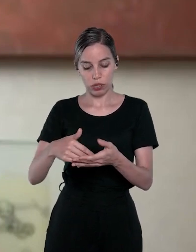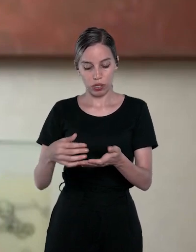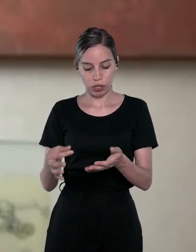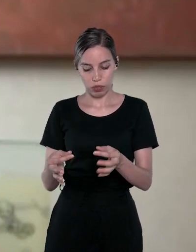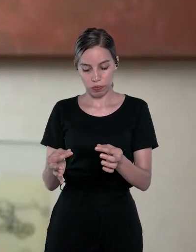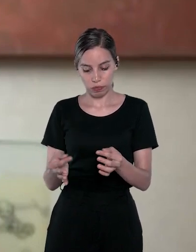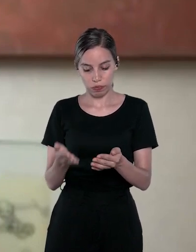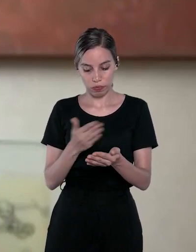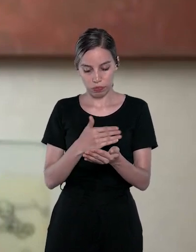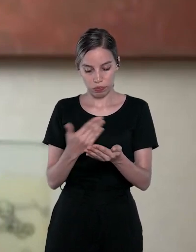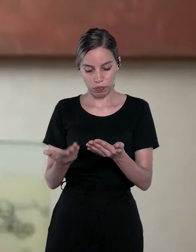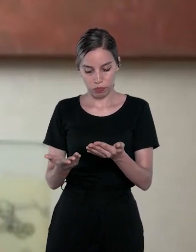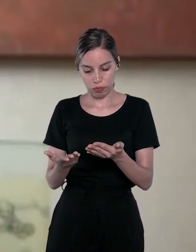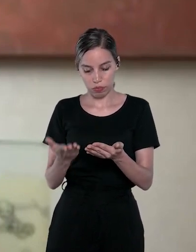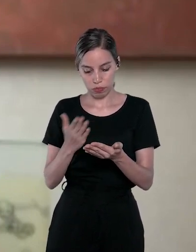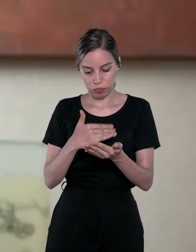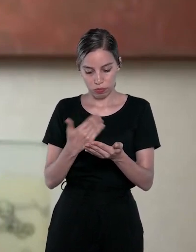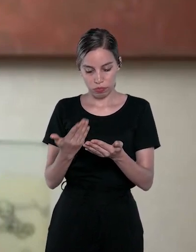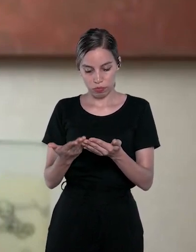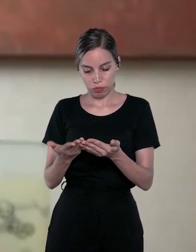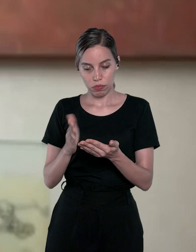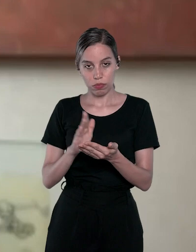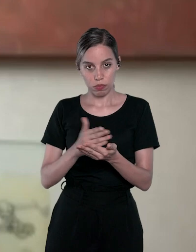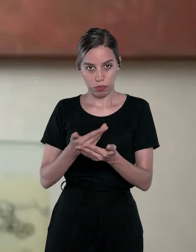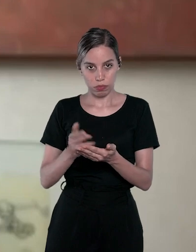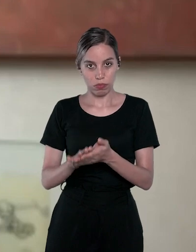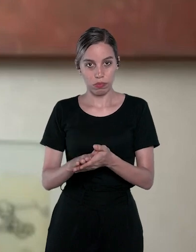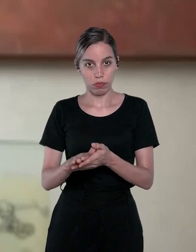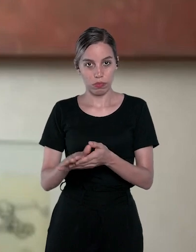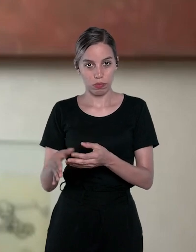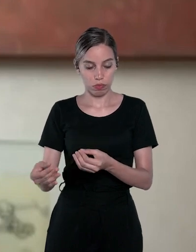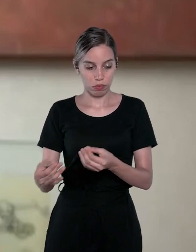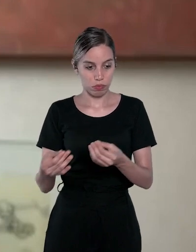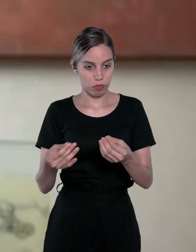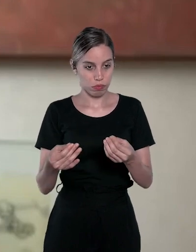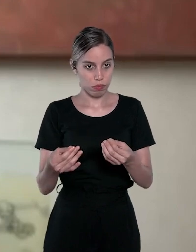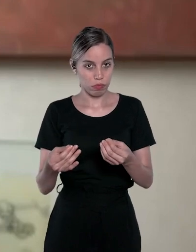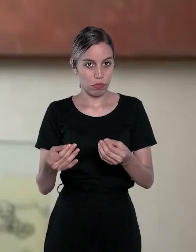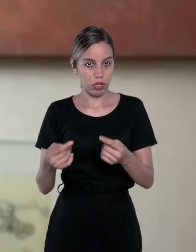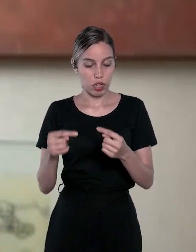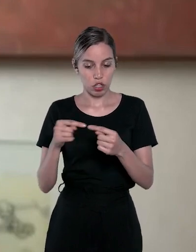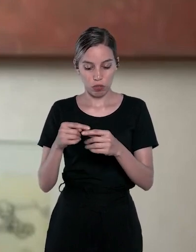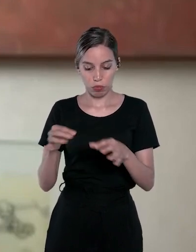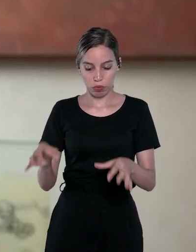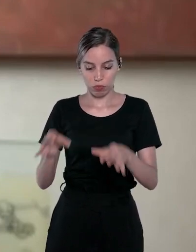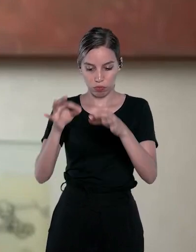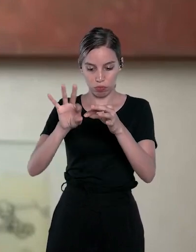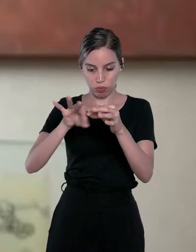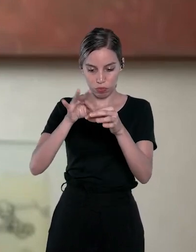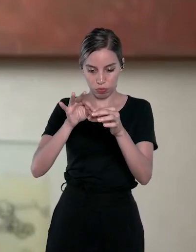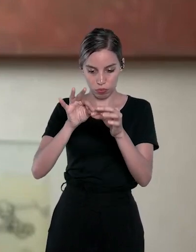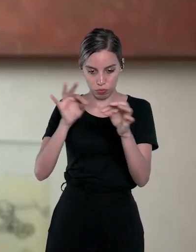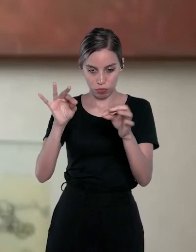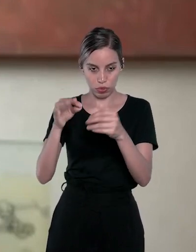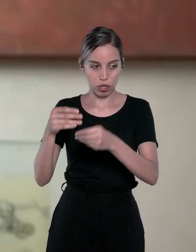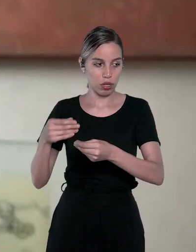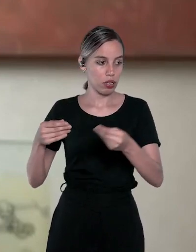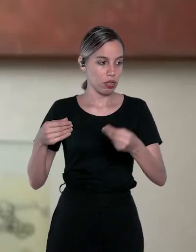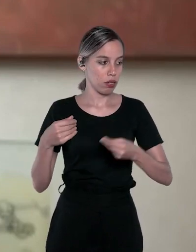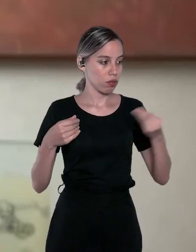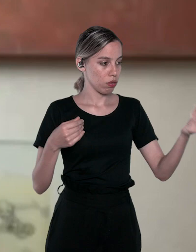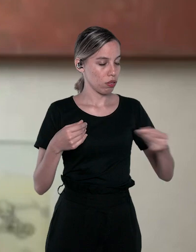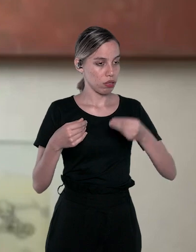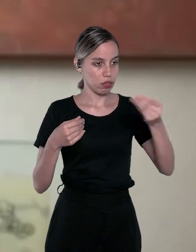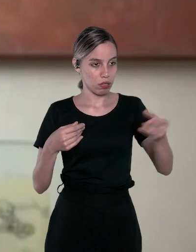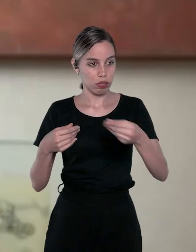poemas. Era muito artesanal, mas esse saquinho circulou muito aqui. Era chamado,